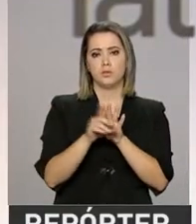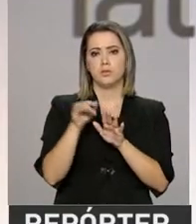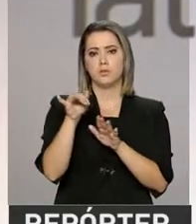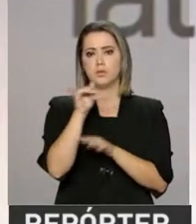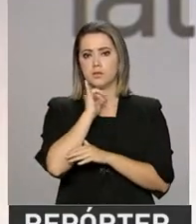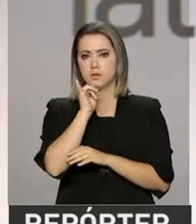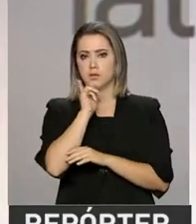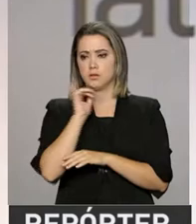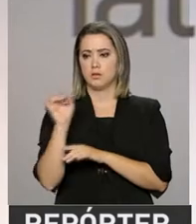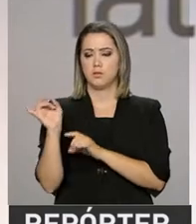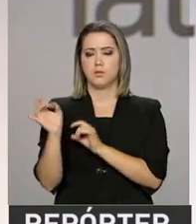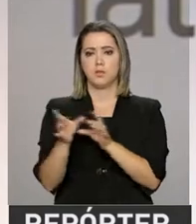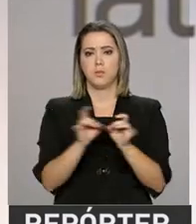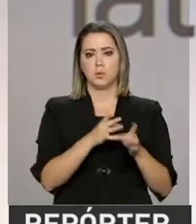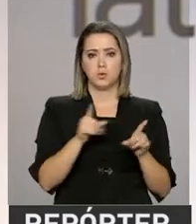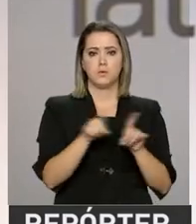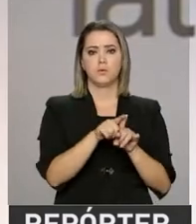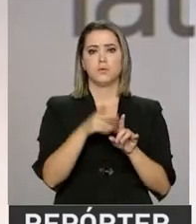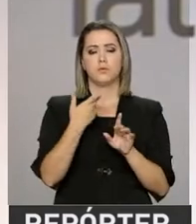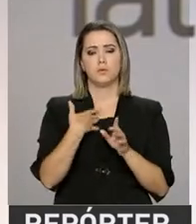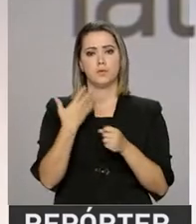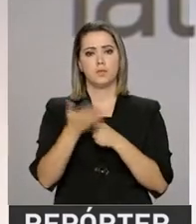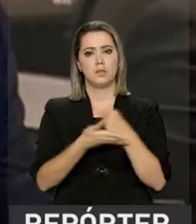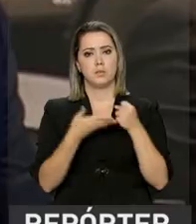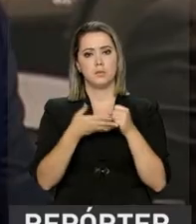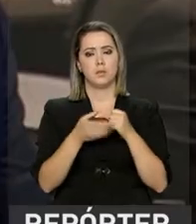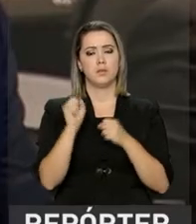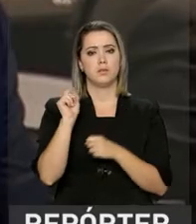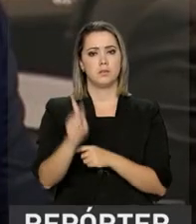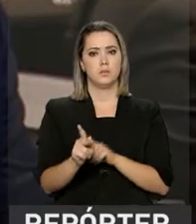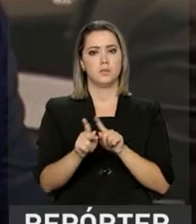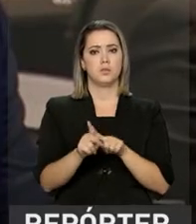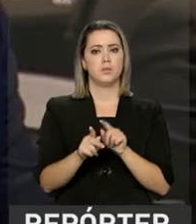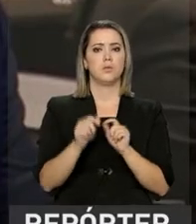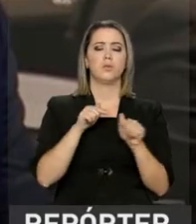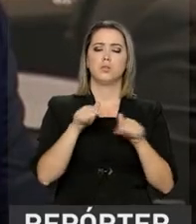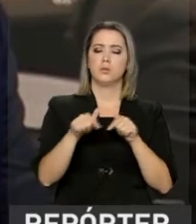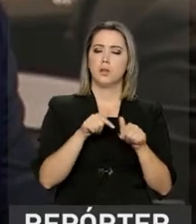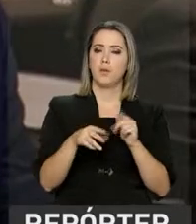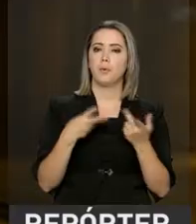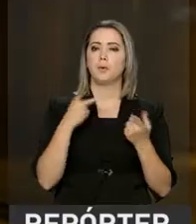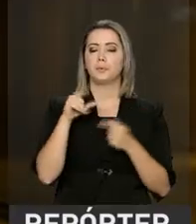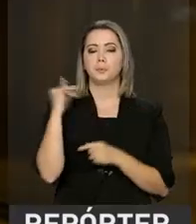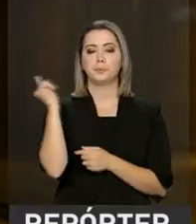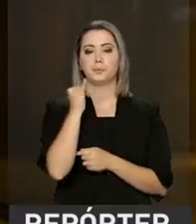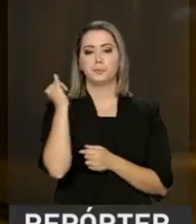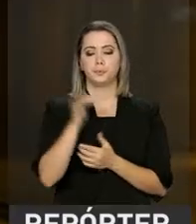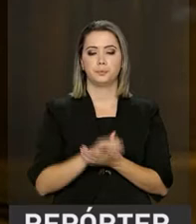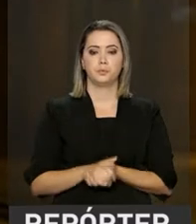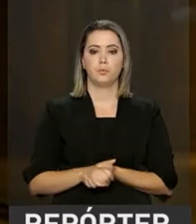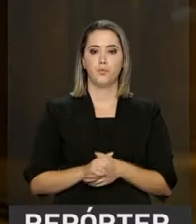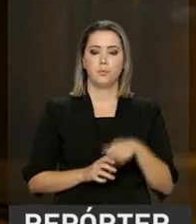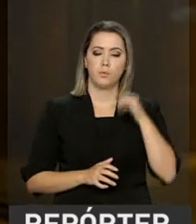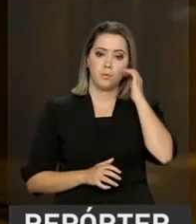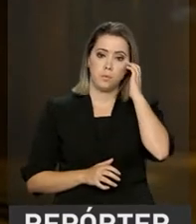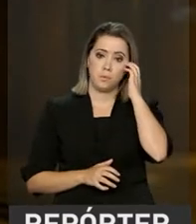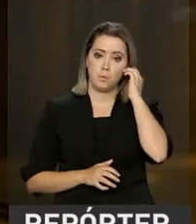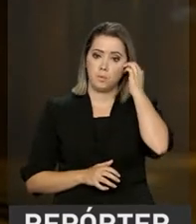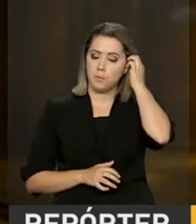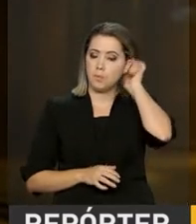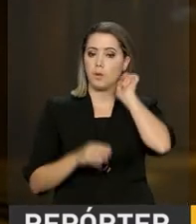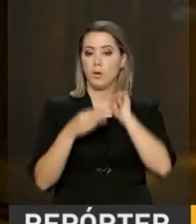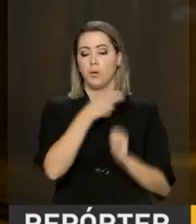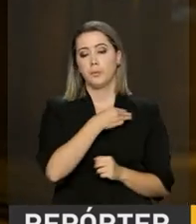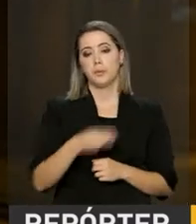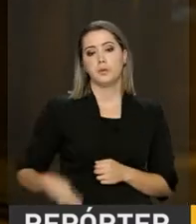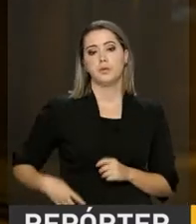de licitações, e estruturais, como a da Previdência e a trabalhista, são fundamentais. O ministro da Fazenda, Henrique Meirelles,